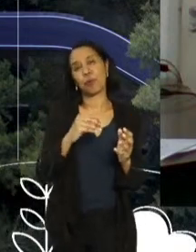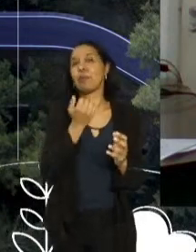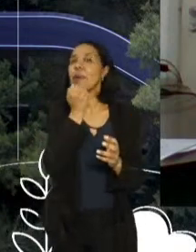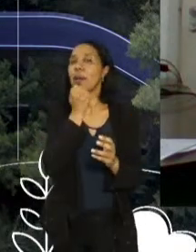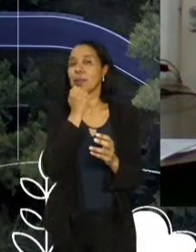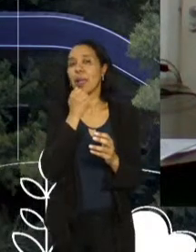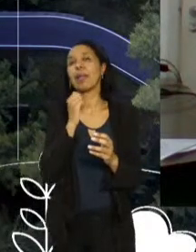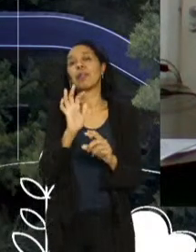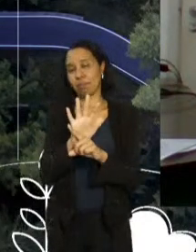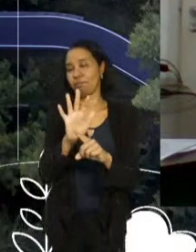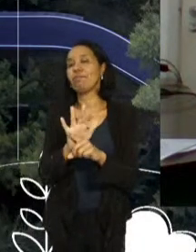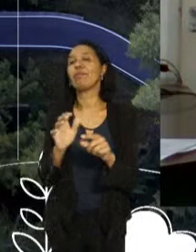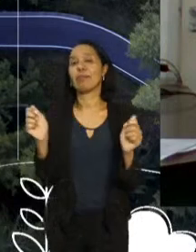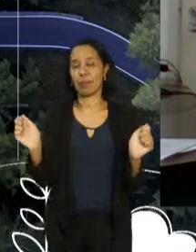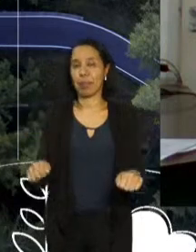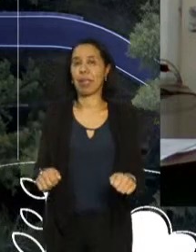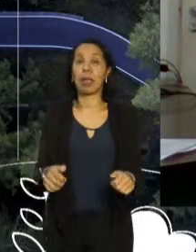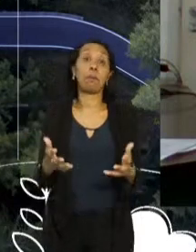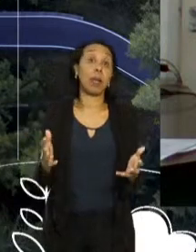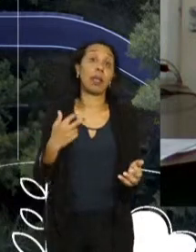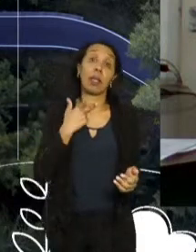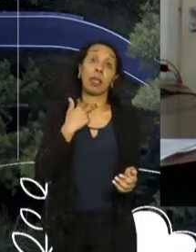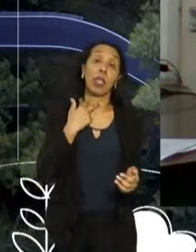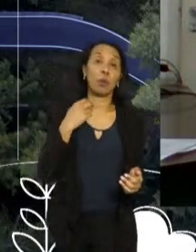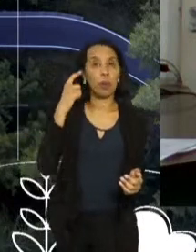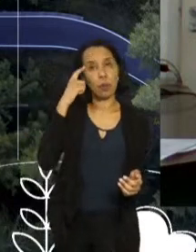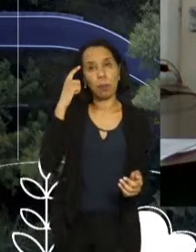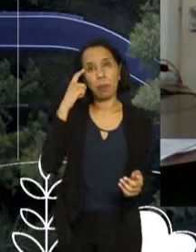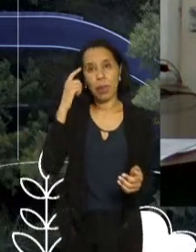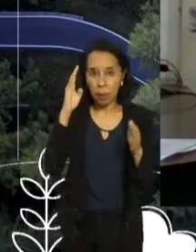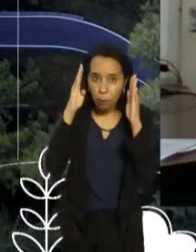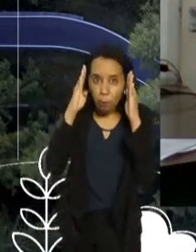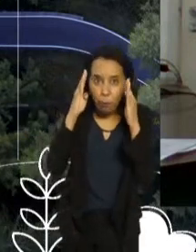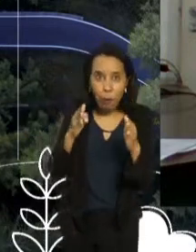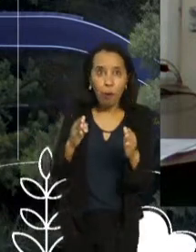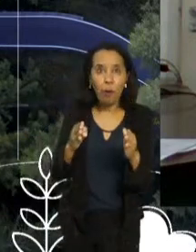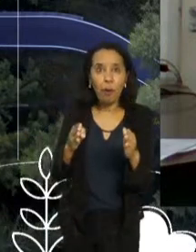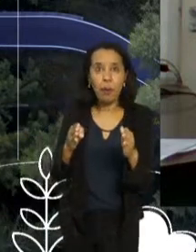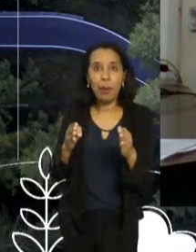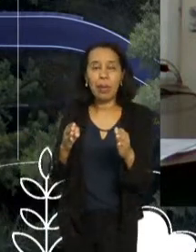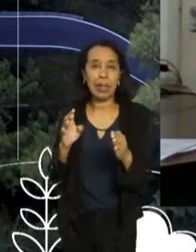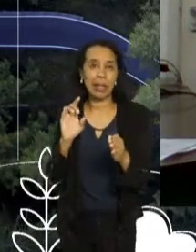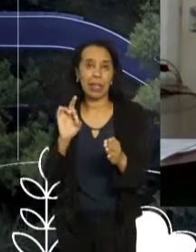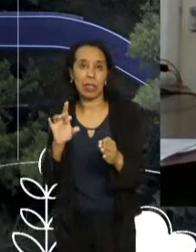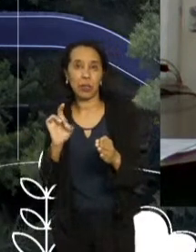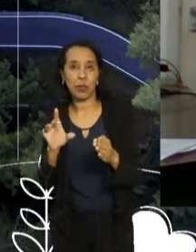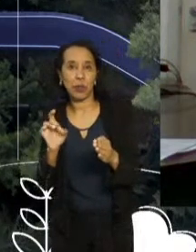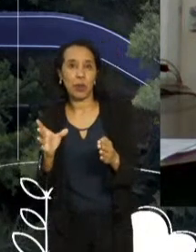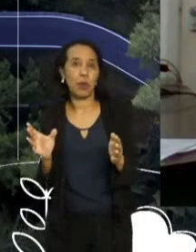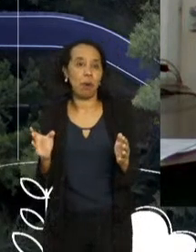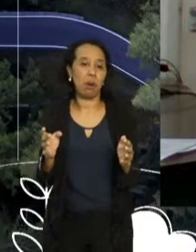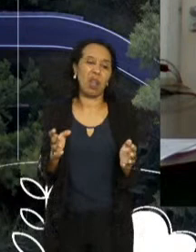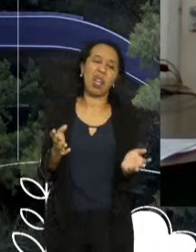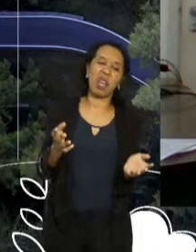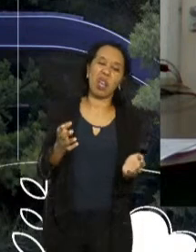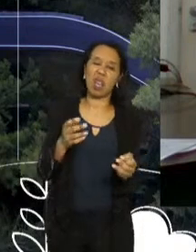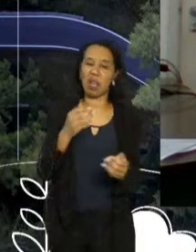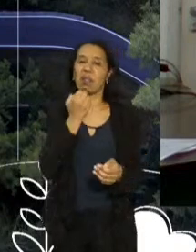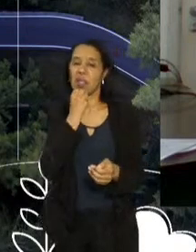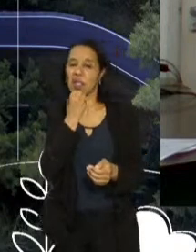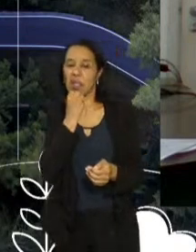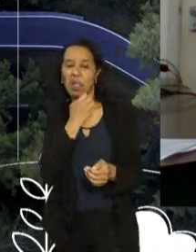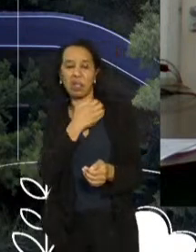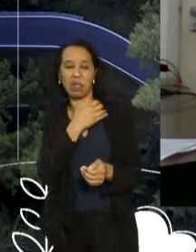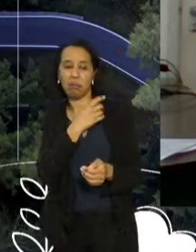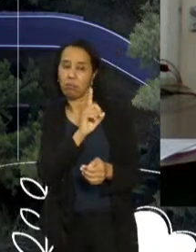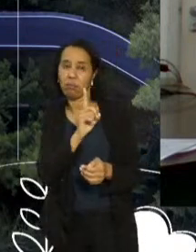isso tem, mas ela tem que ser, ela não pode ser a que dita tudo, mas ela não pode, mas a gente não pode ignorar a ciência numa tomada